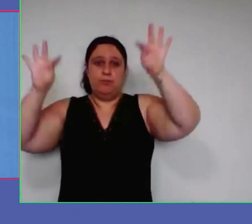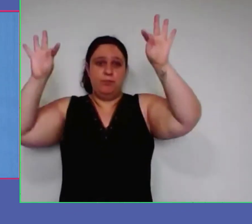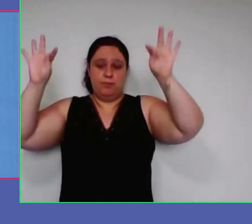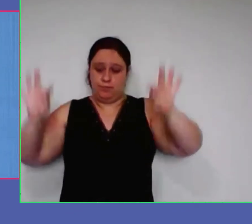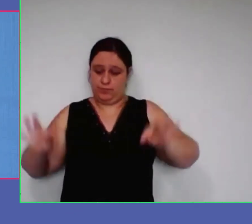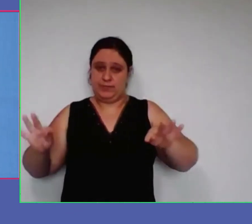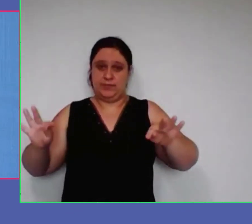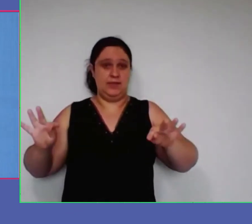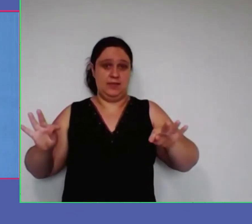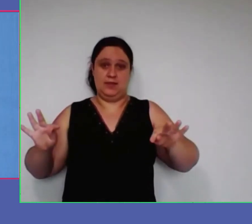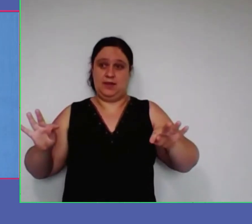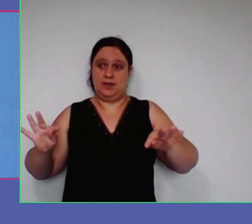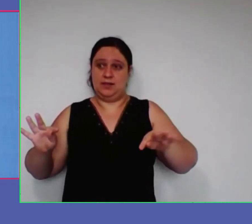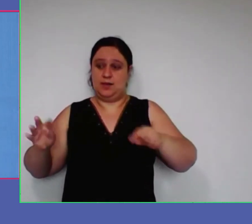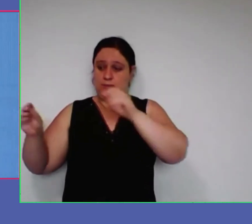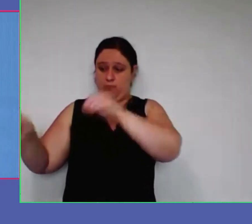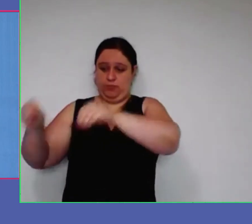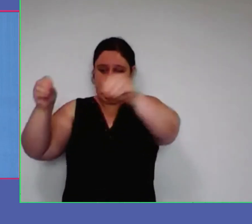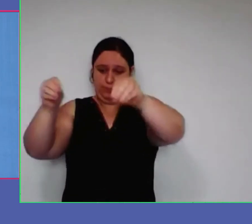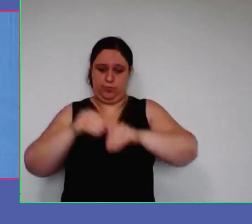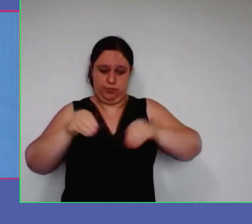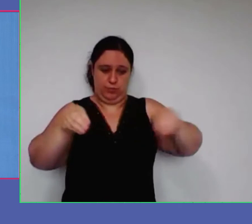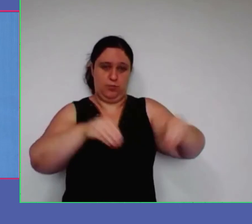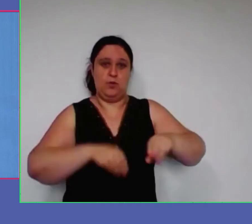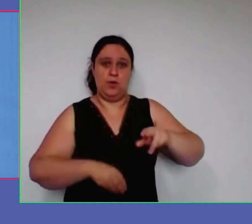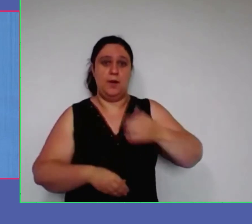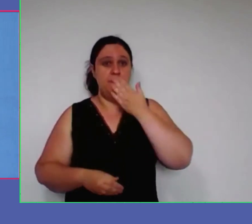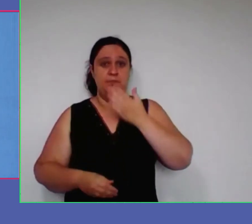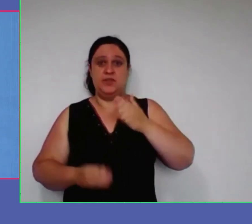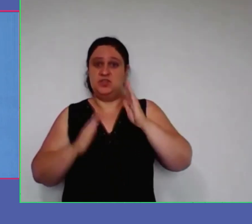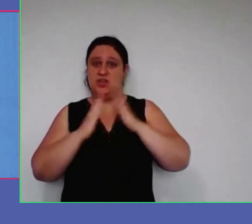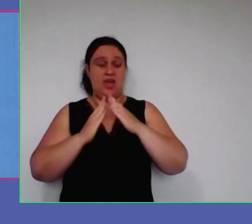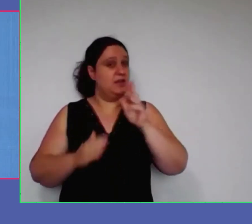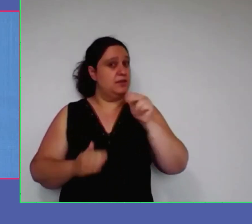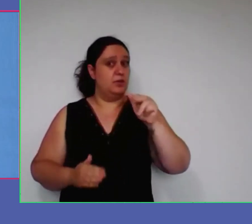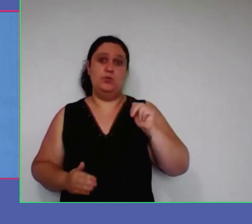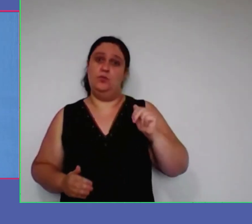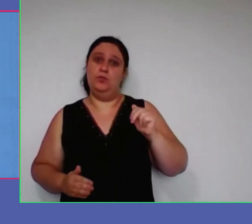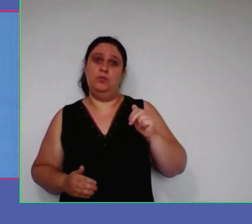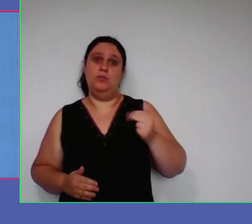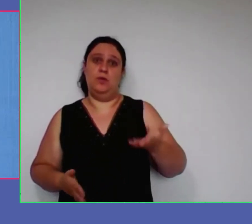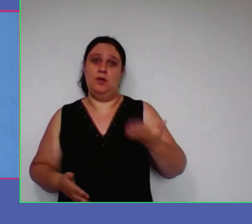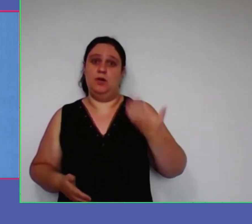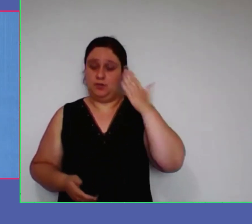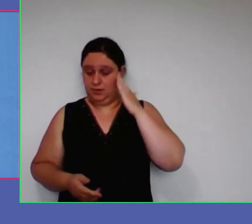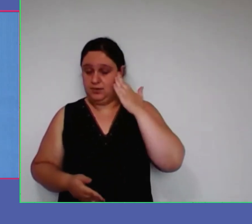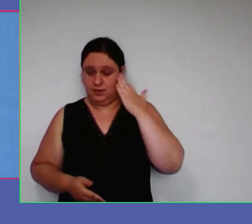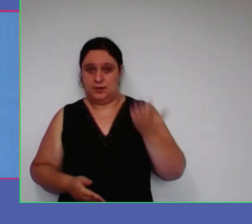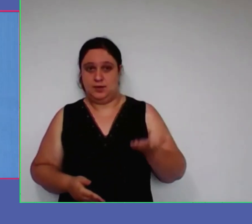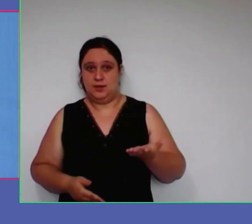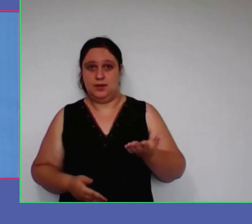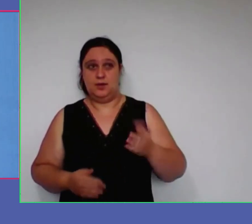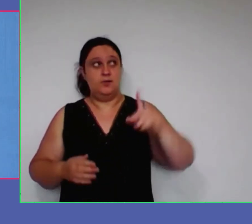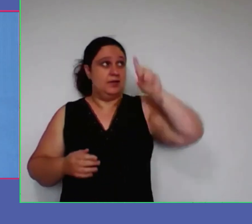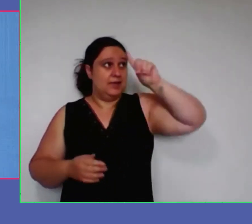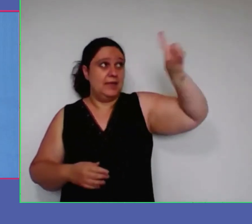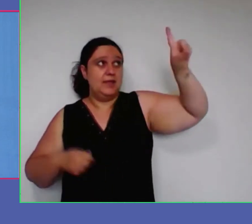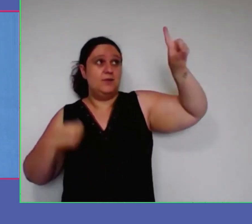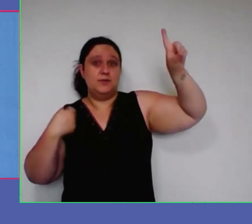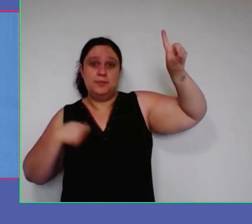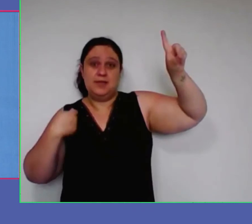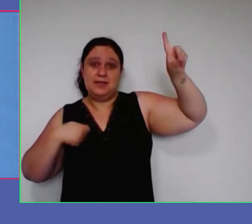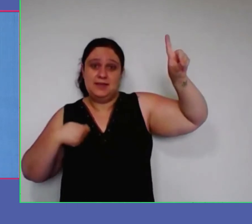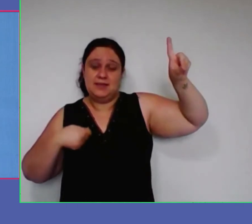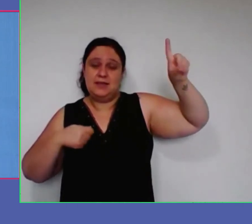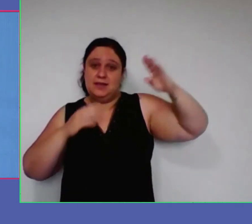para mim. Os irmãos entenderam? E ele precisa de uma casa para o seu descanso.